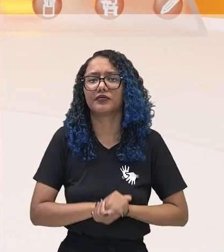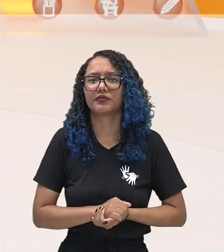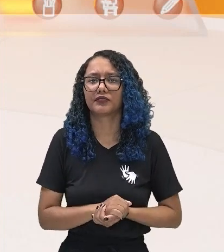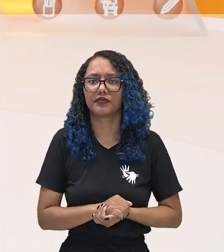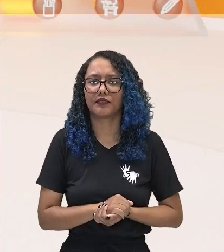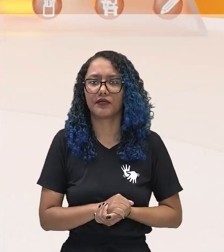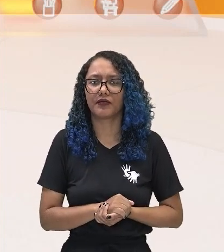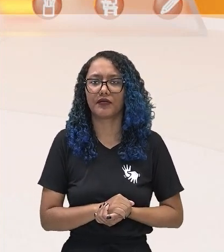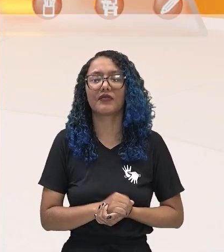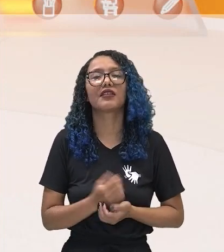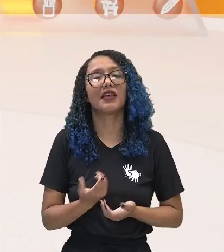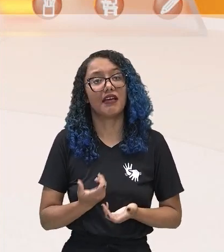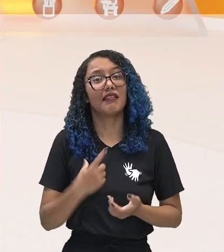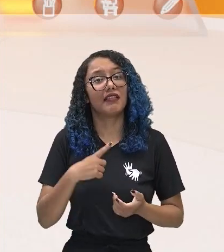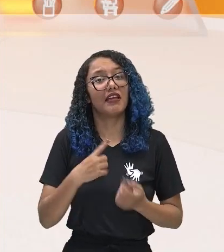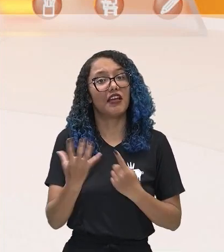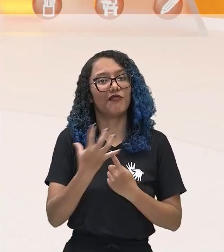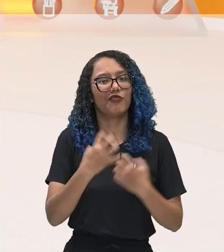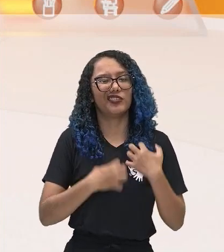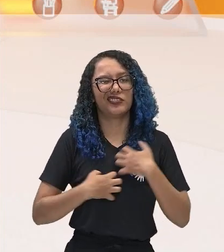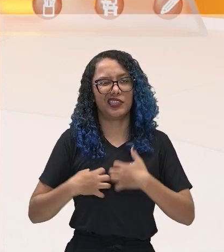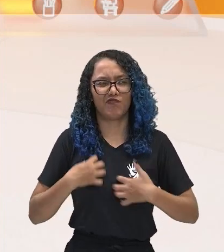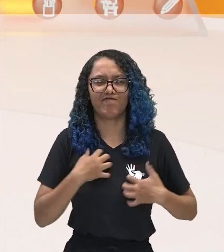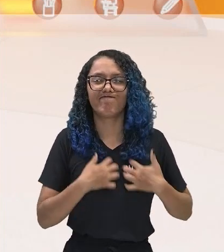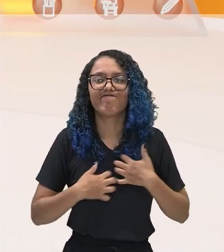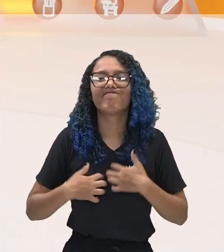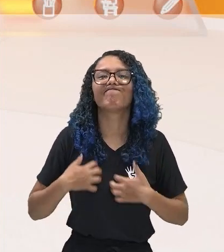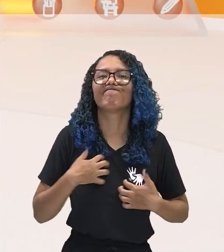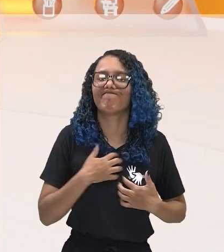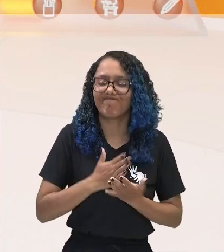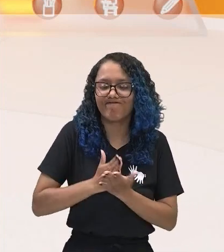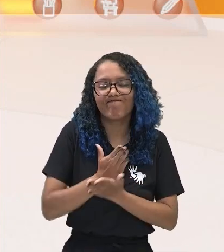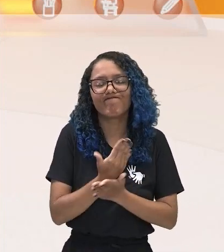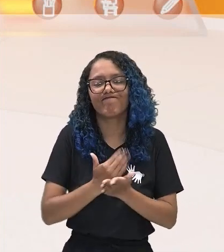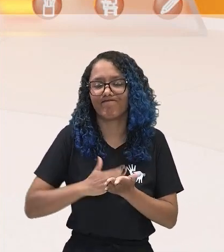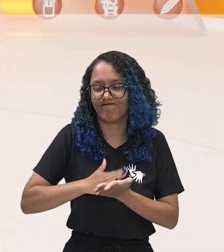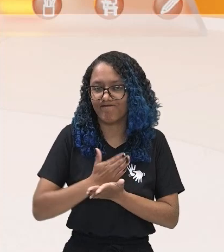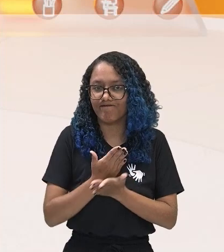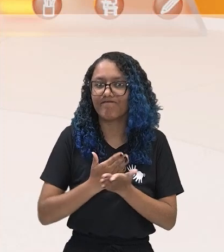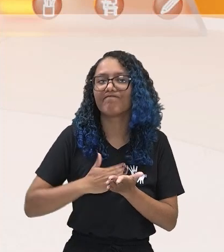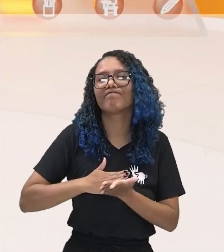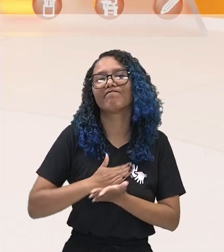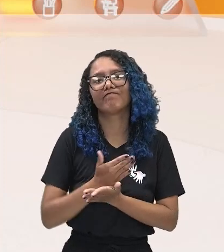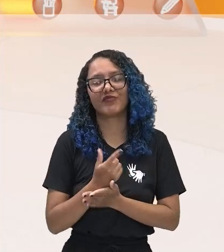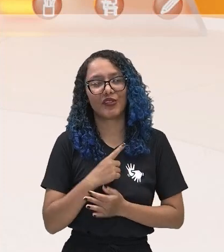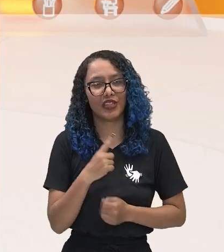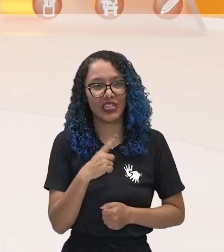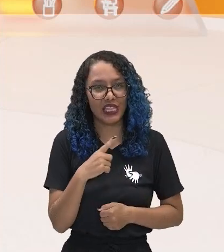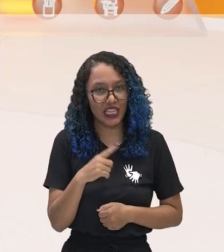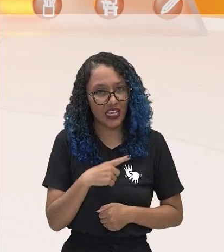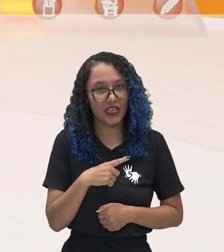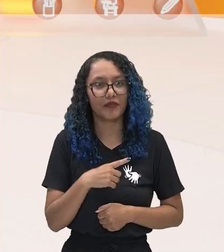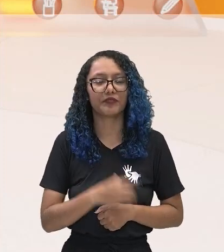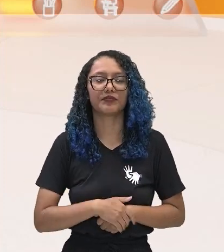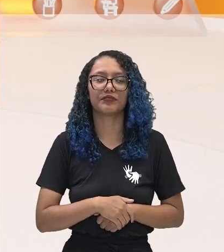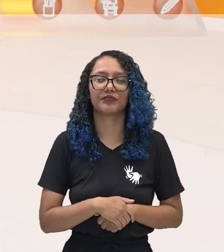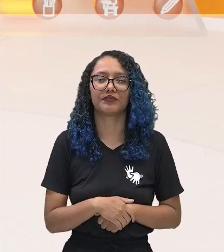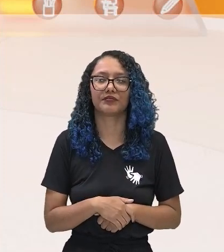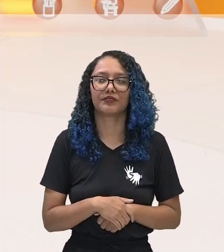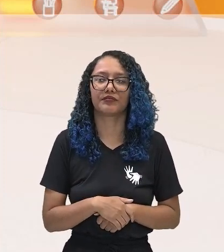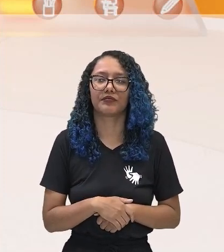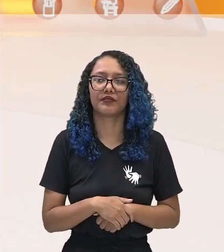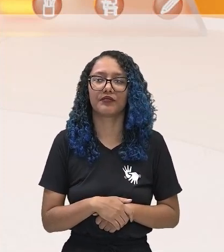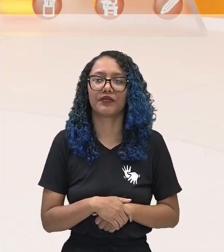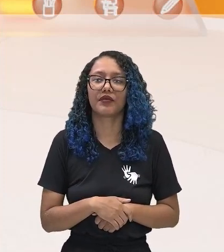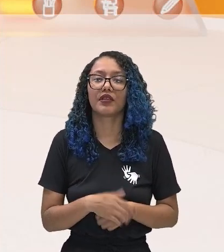dessa angústia existencial. Tá bom? Eu vou perceber, olha, a questão do